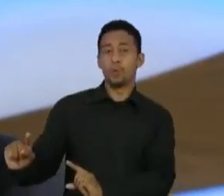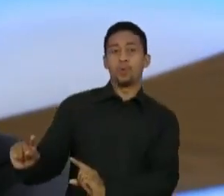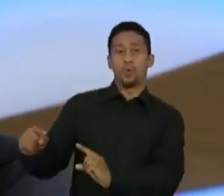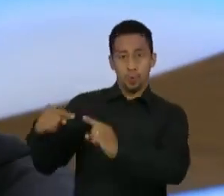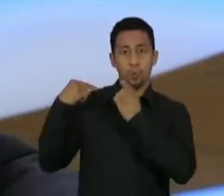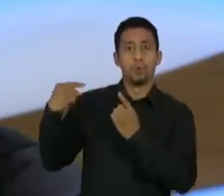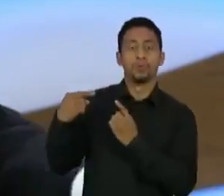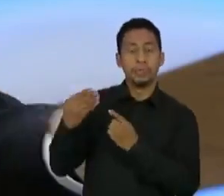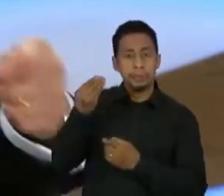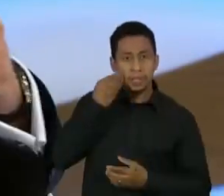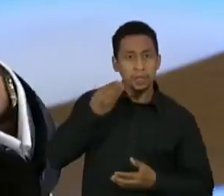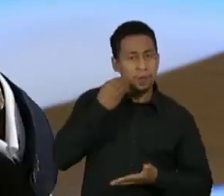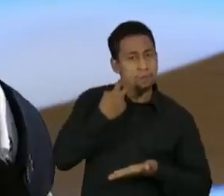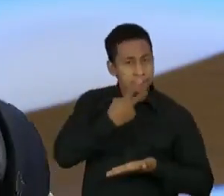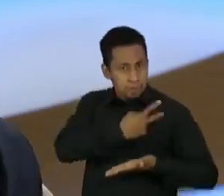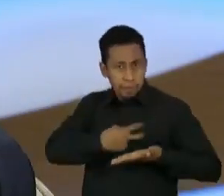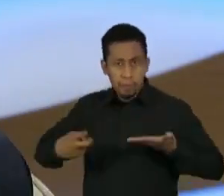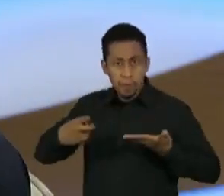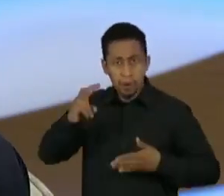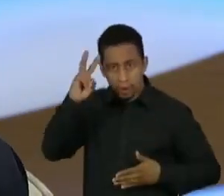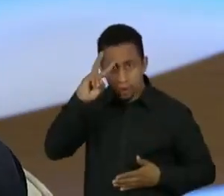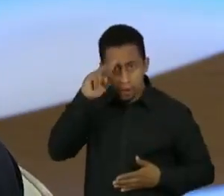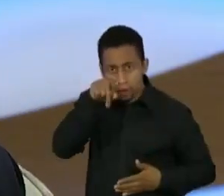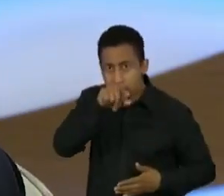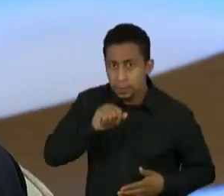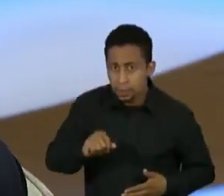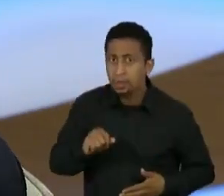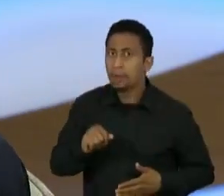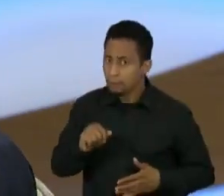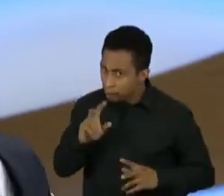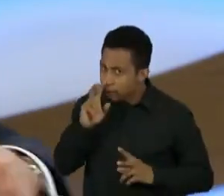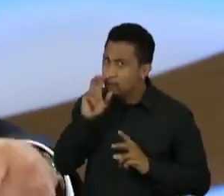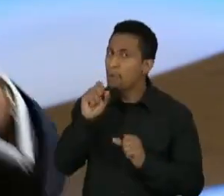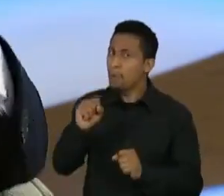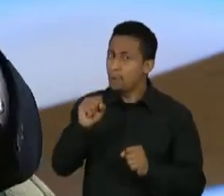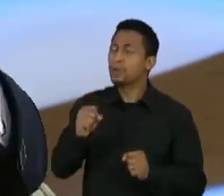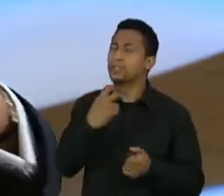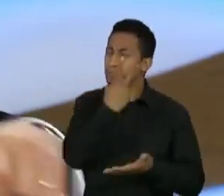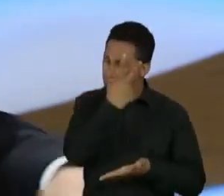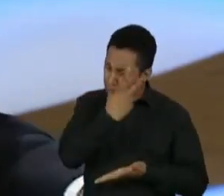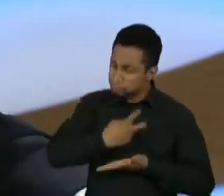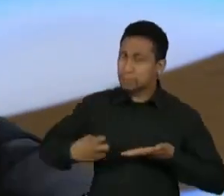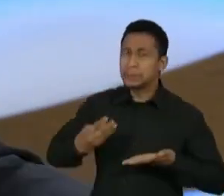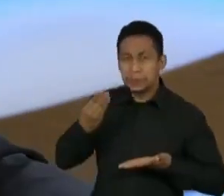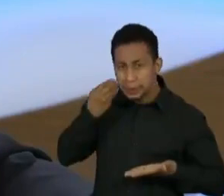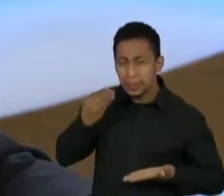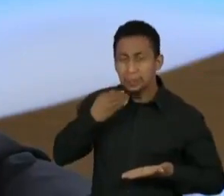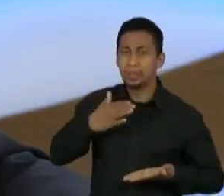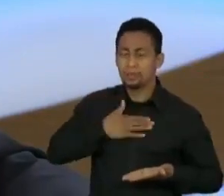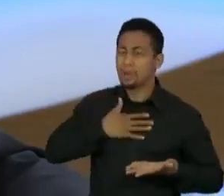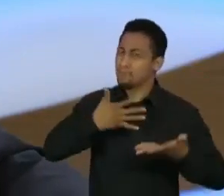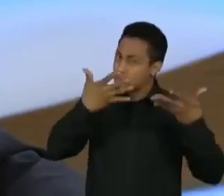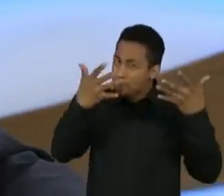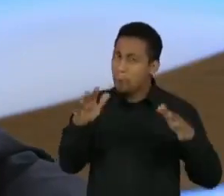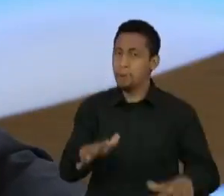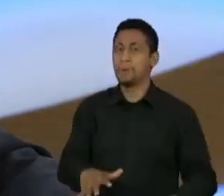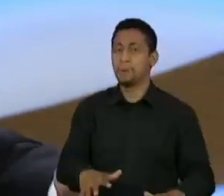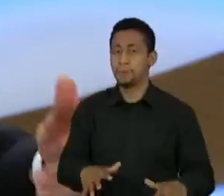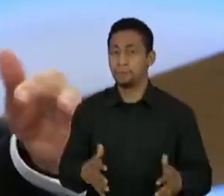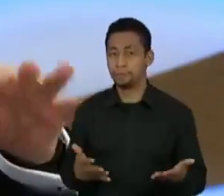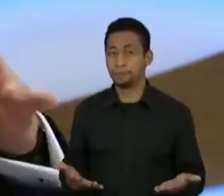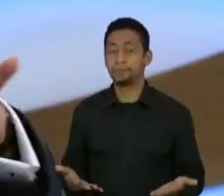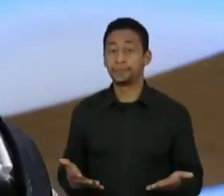do governo. Houve uma coisa forte, solene, poderosa para derrubar o governo. Não